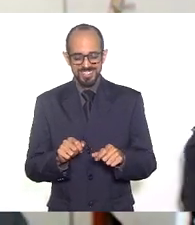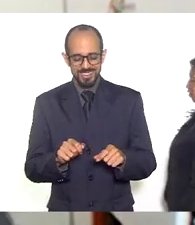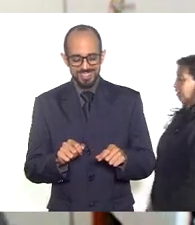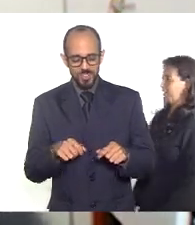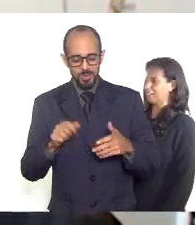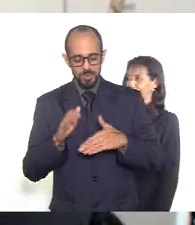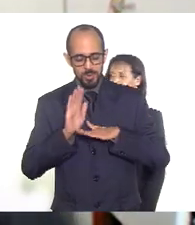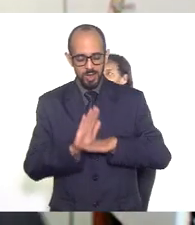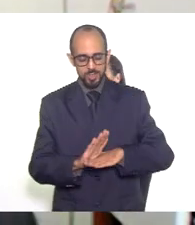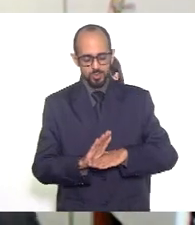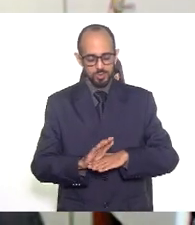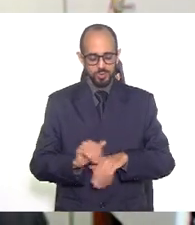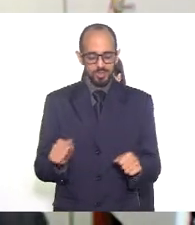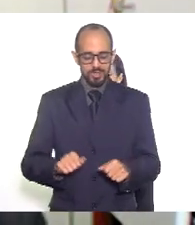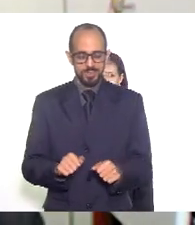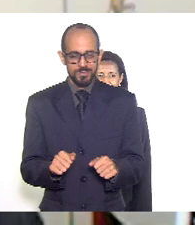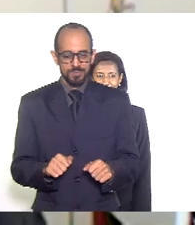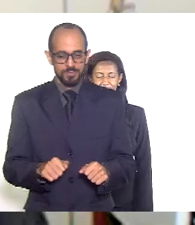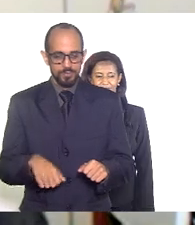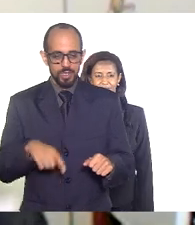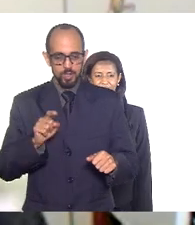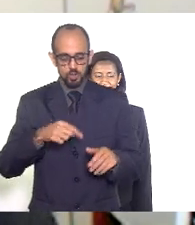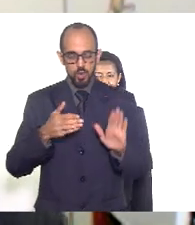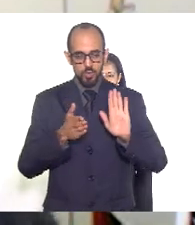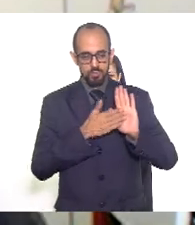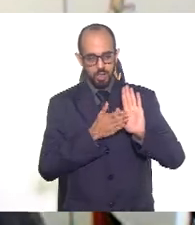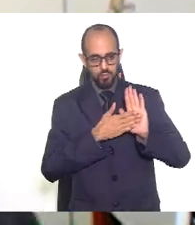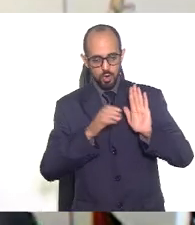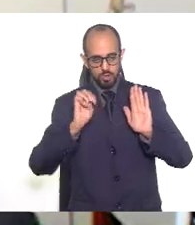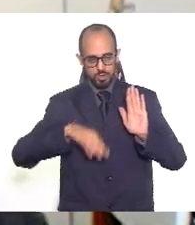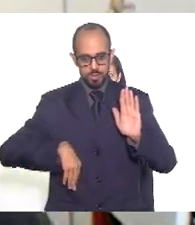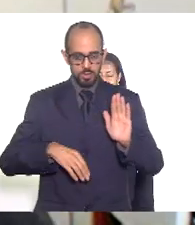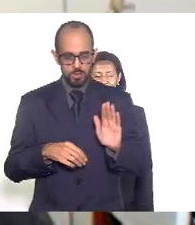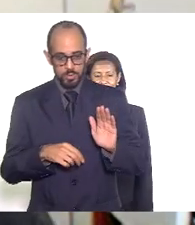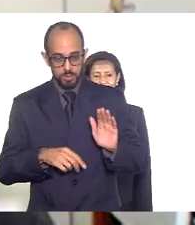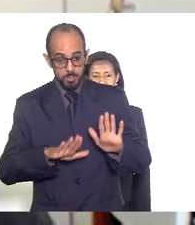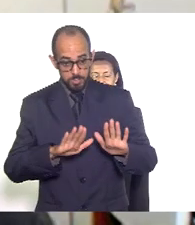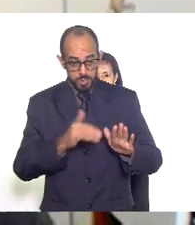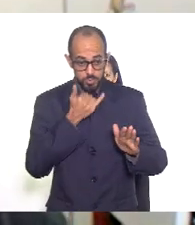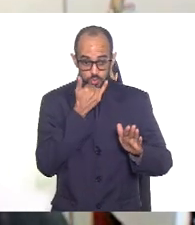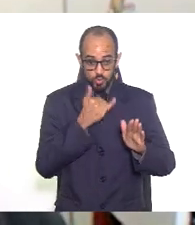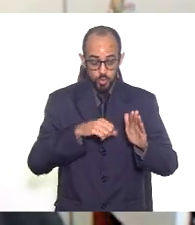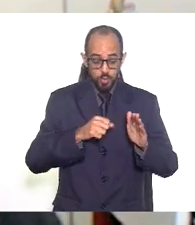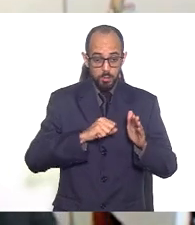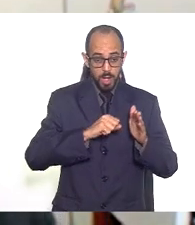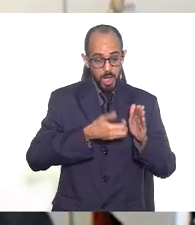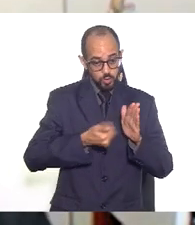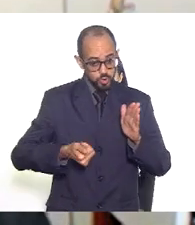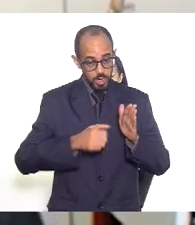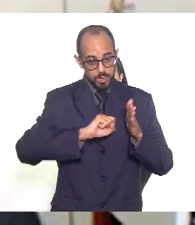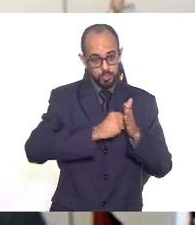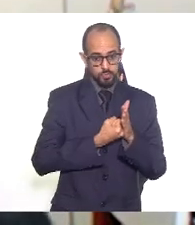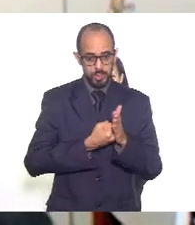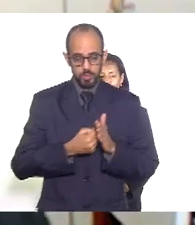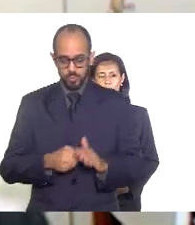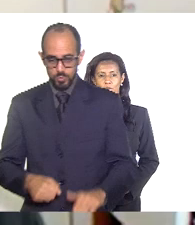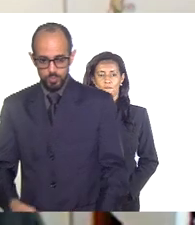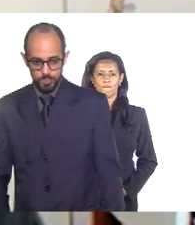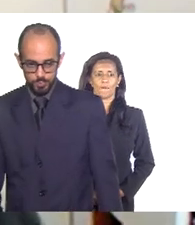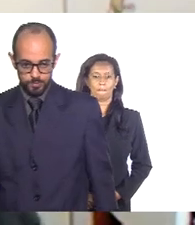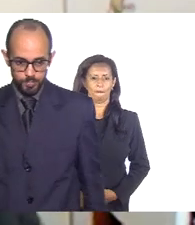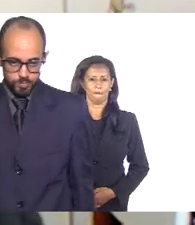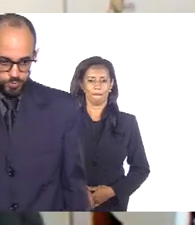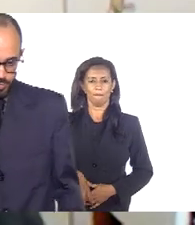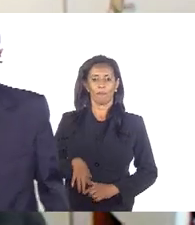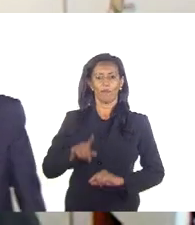Como contribuição entre os três poderes estão essa favorável ao veto a derrubada do veto porque o que ela faz é